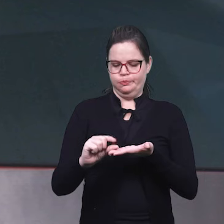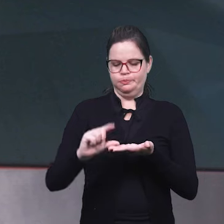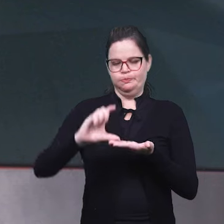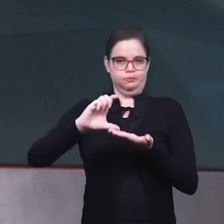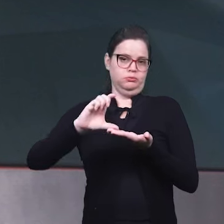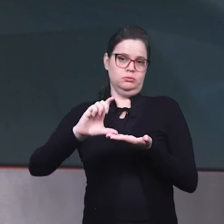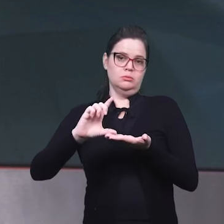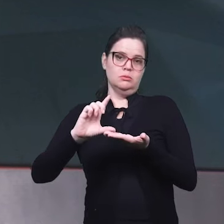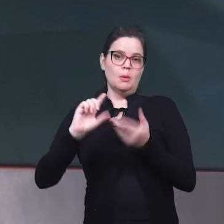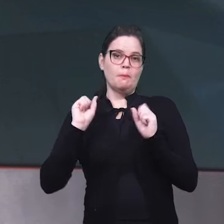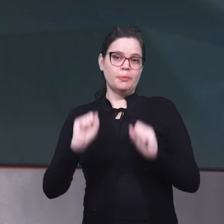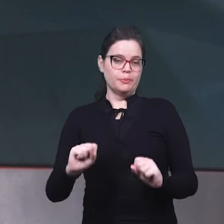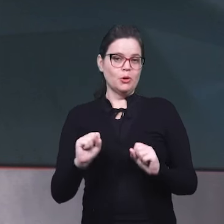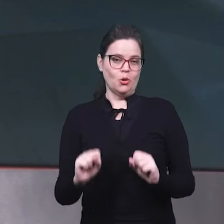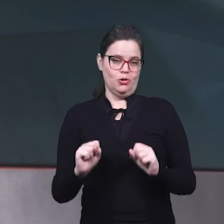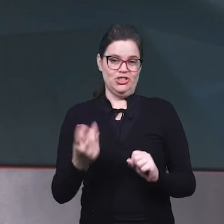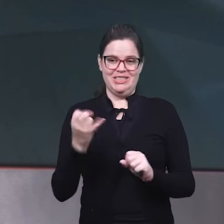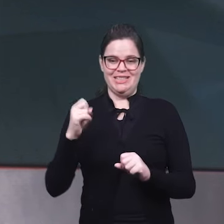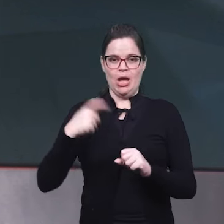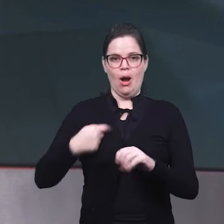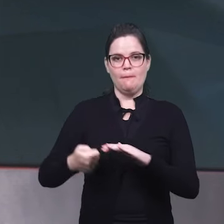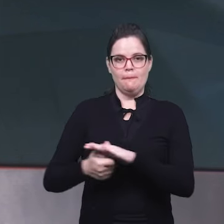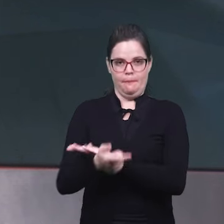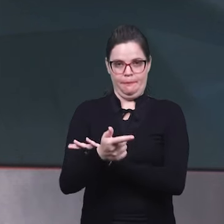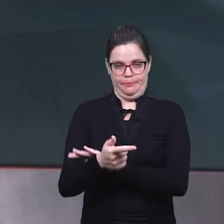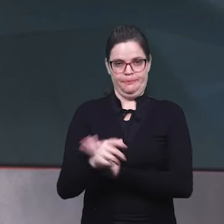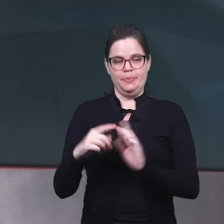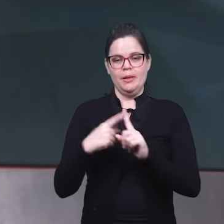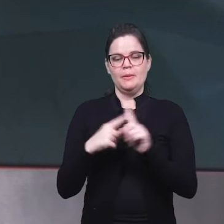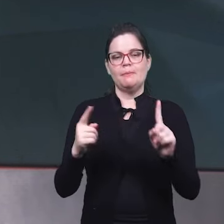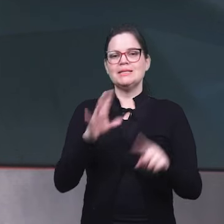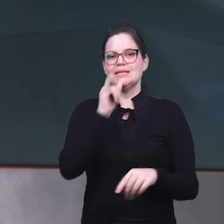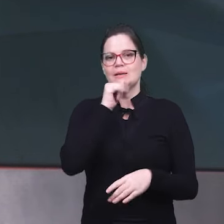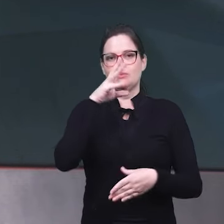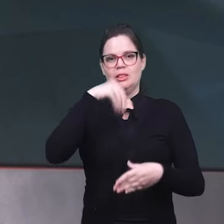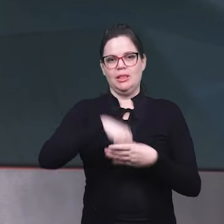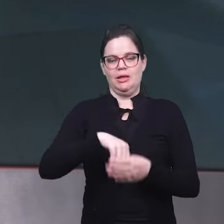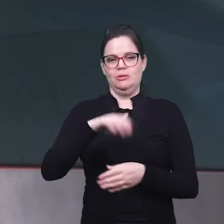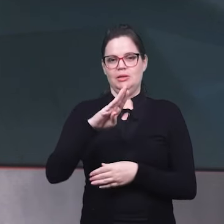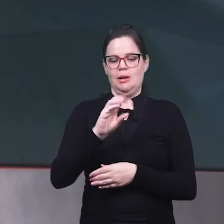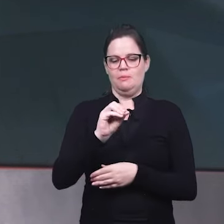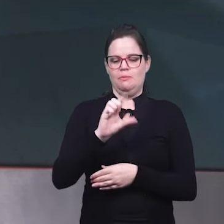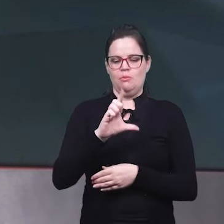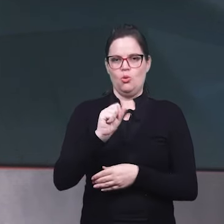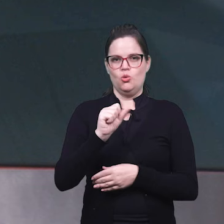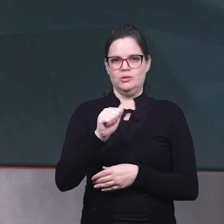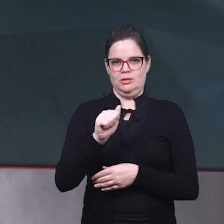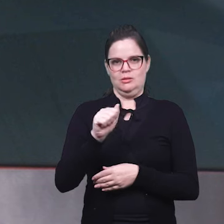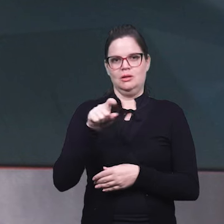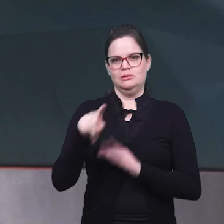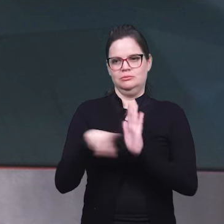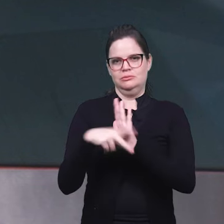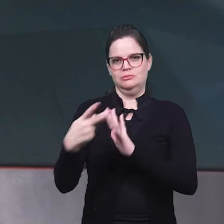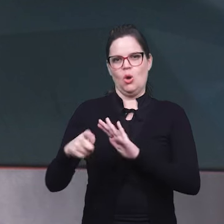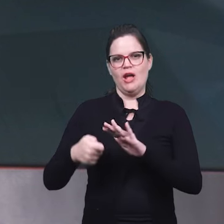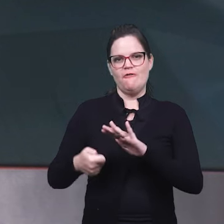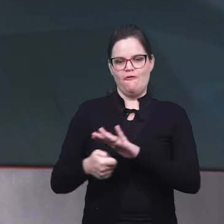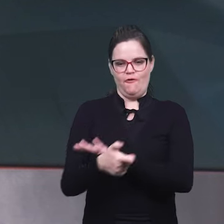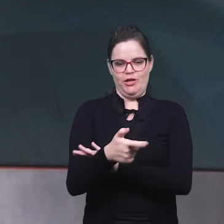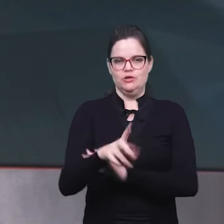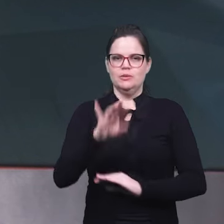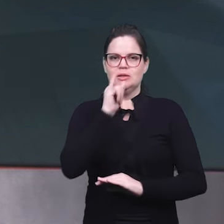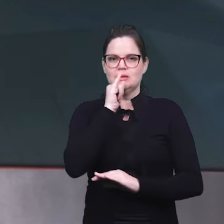pode. Mas esse dinheiro, por exemplo, na bolsa de mercadorias, ele está